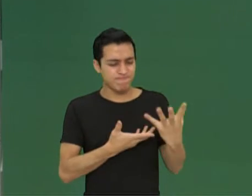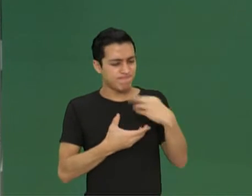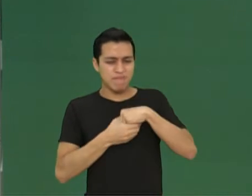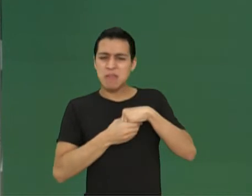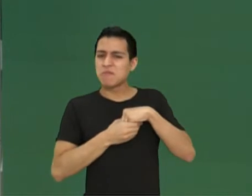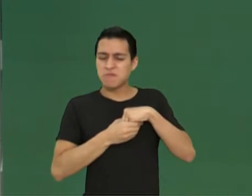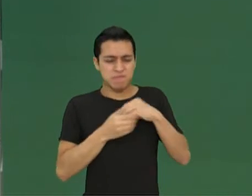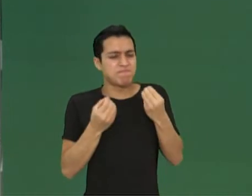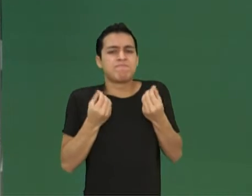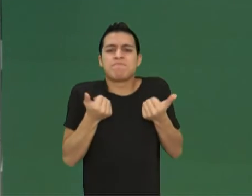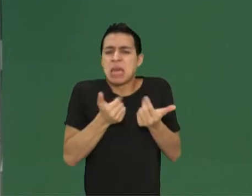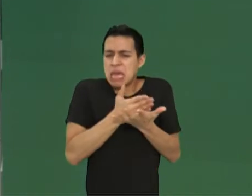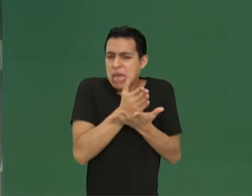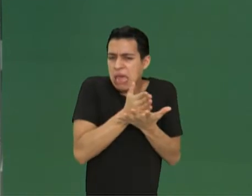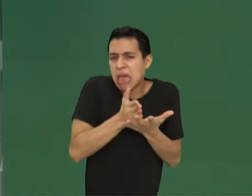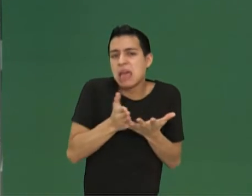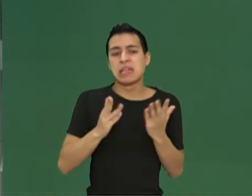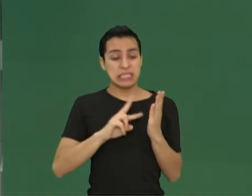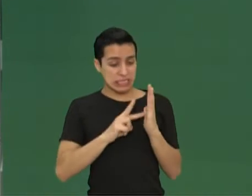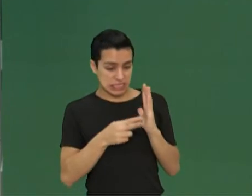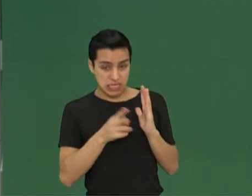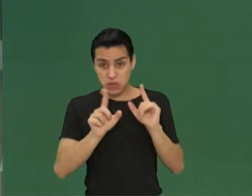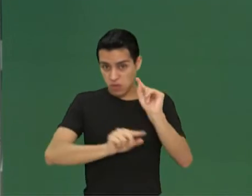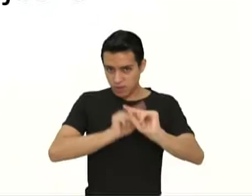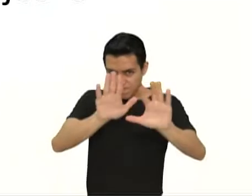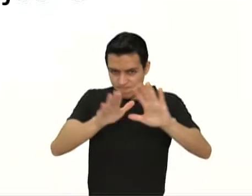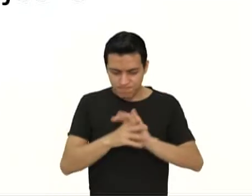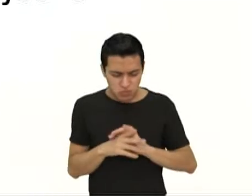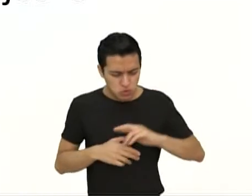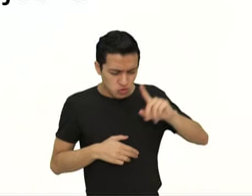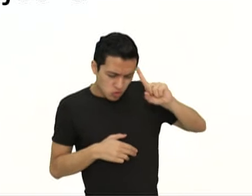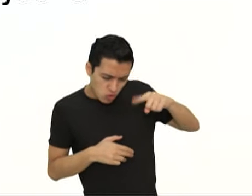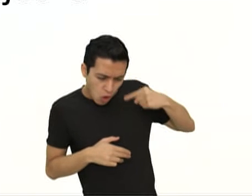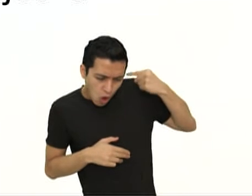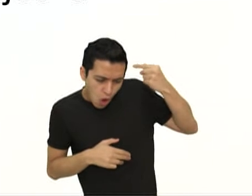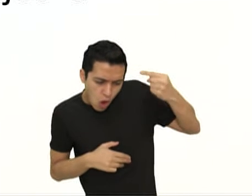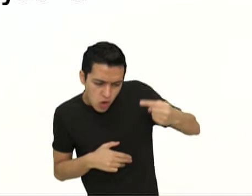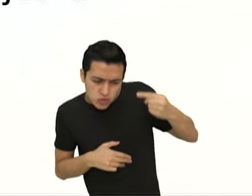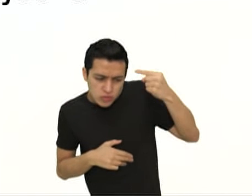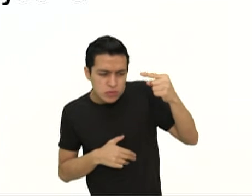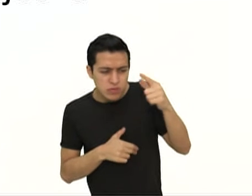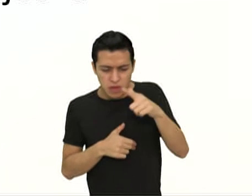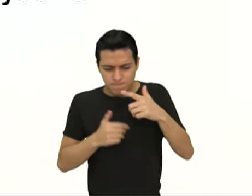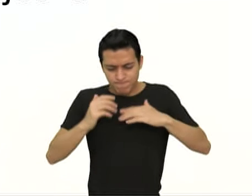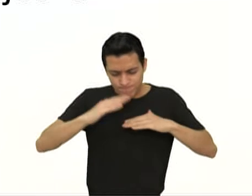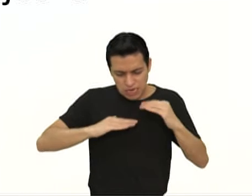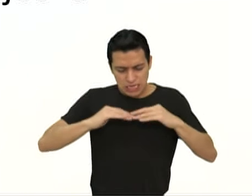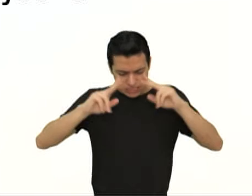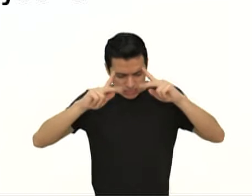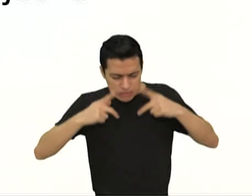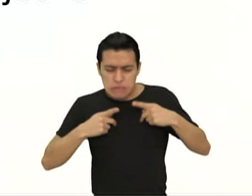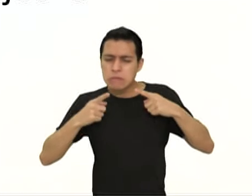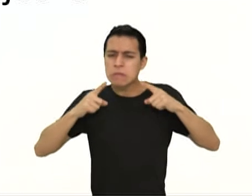né, seria você justamente lapidar cotidianamente nessa filosofia prática de a